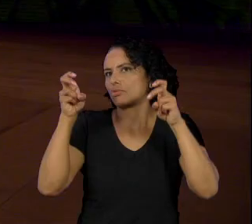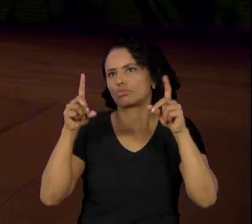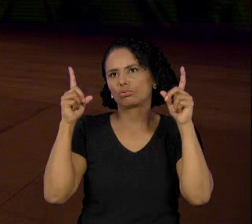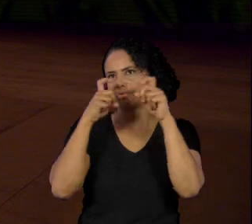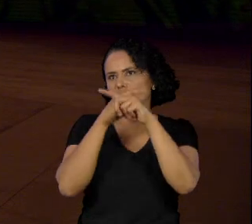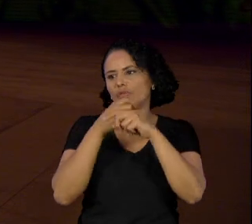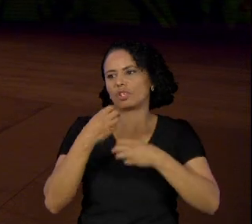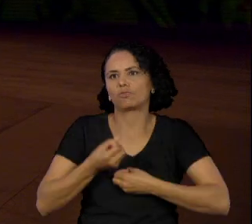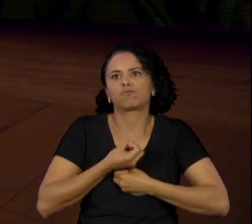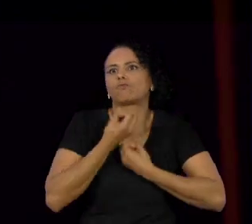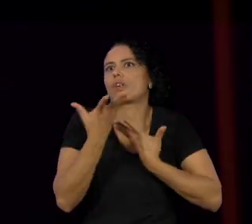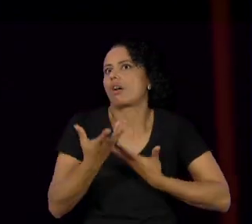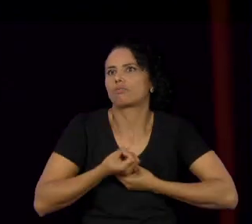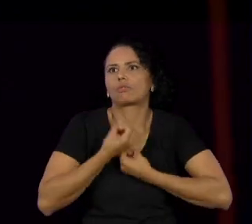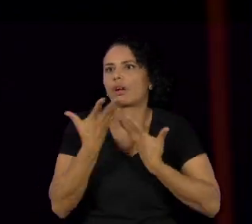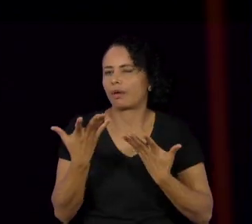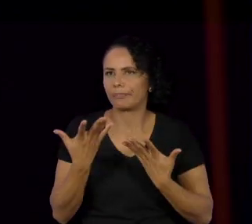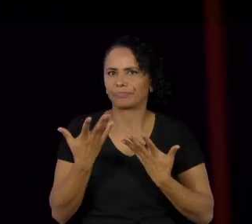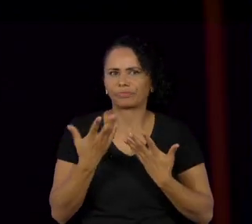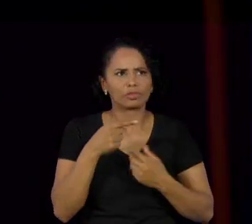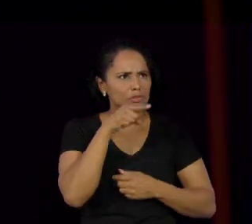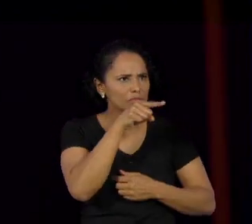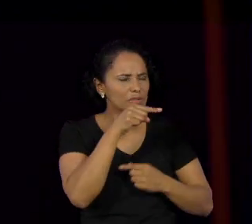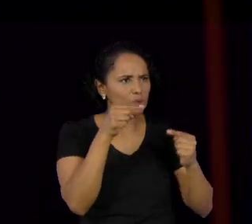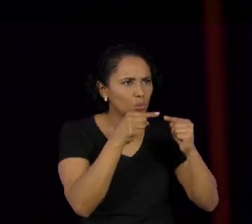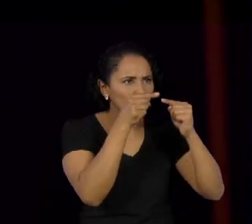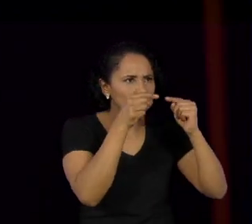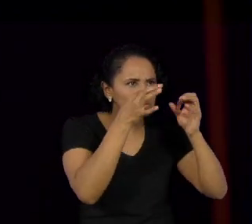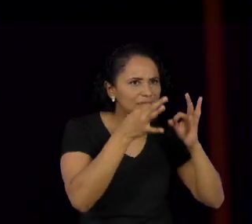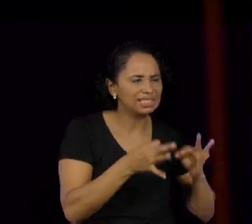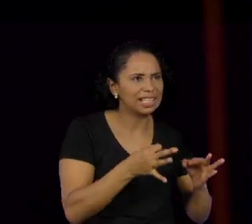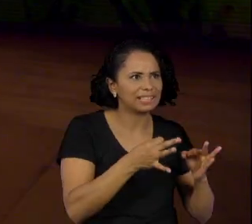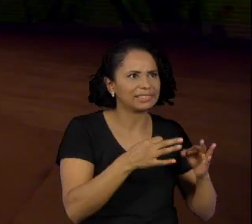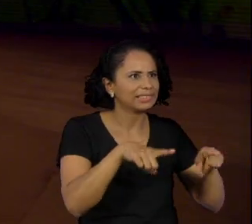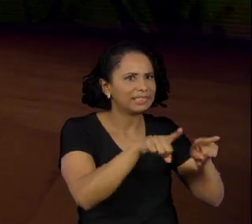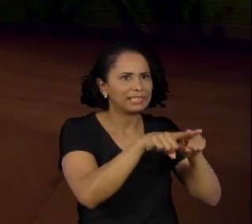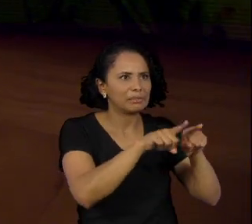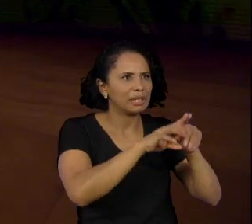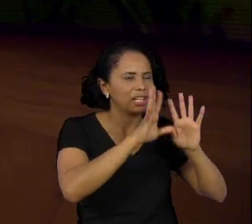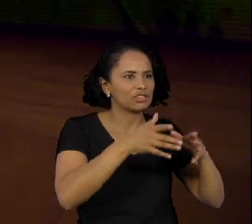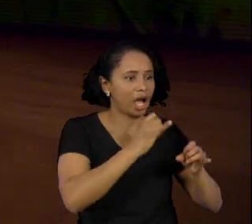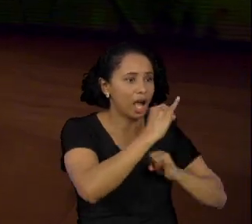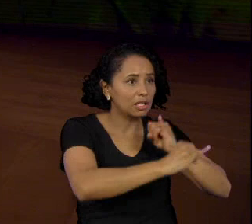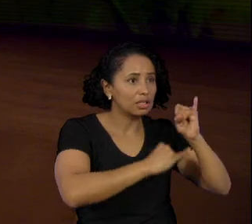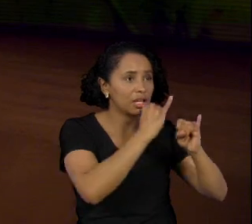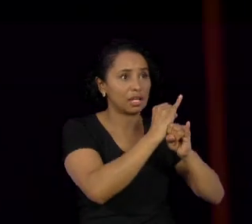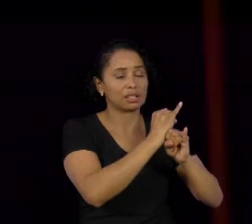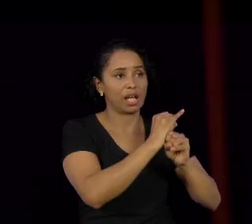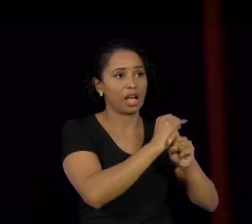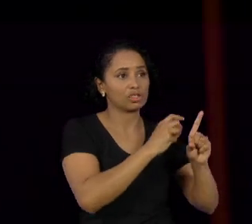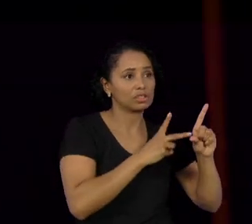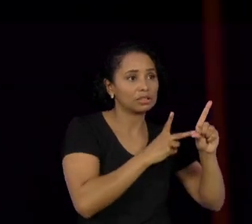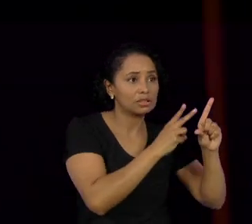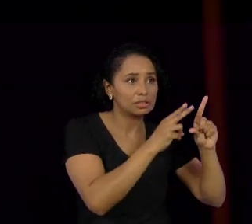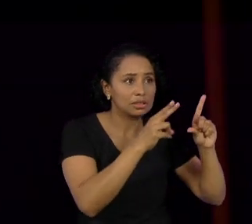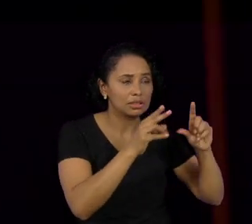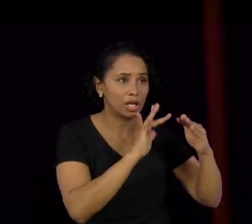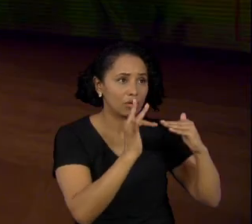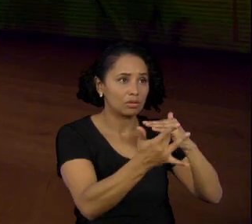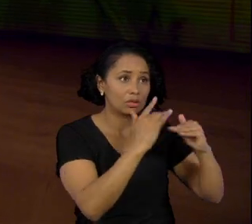difícil. E você se identificou tanto que até levou uma websérie aí para as redes sociais, né, Débora?